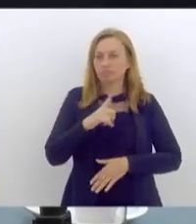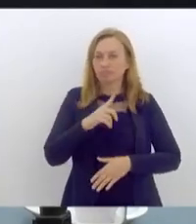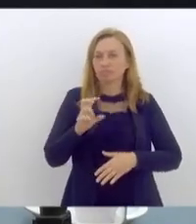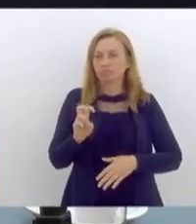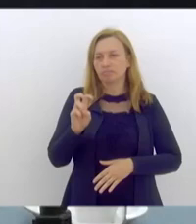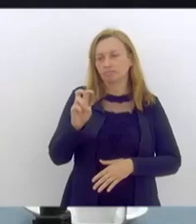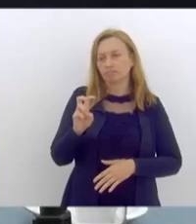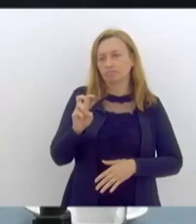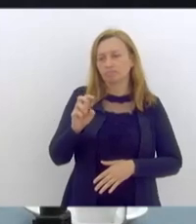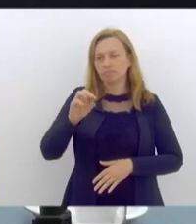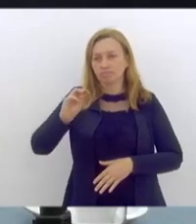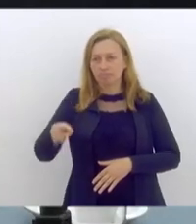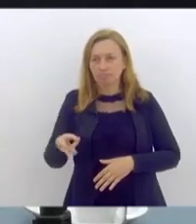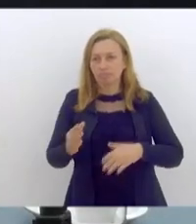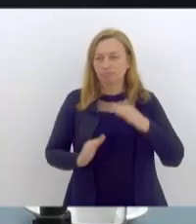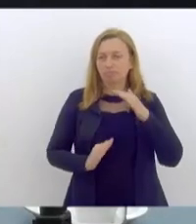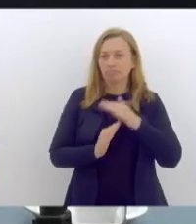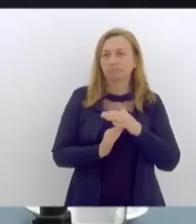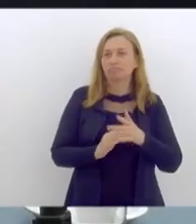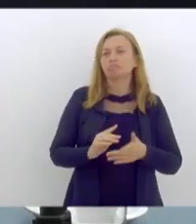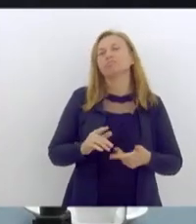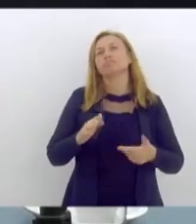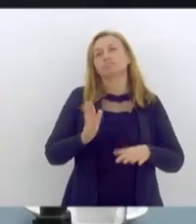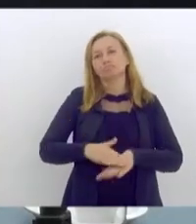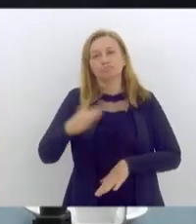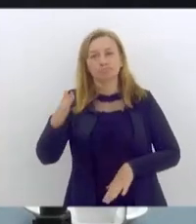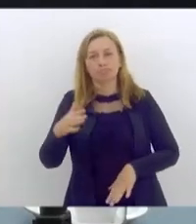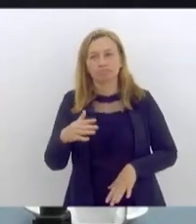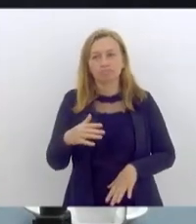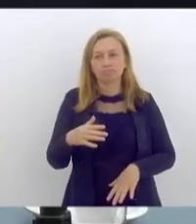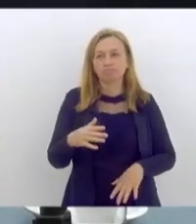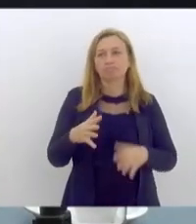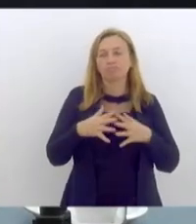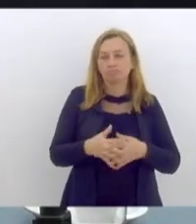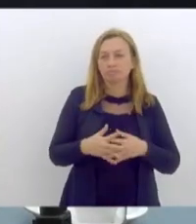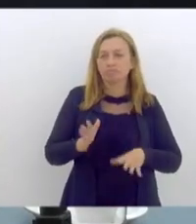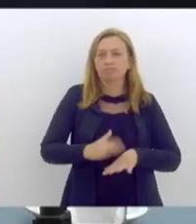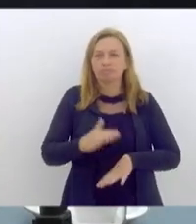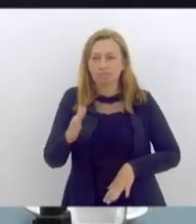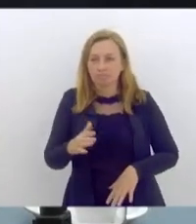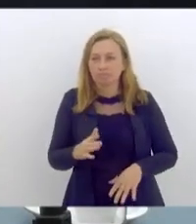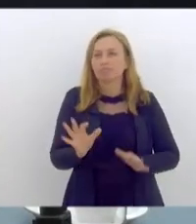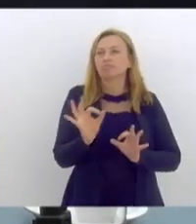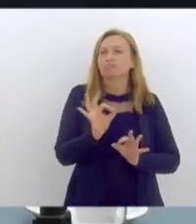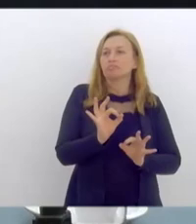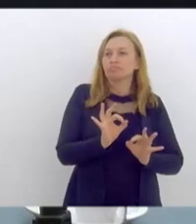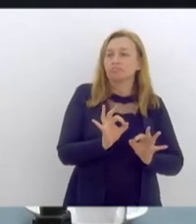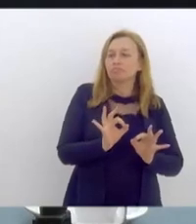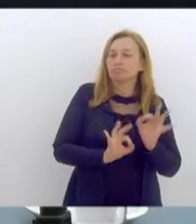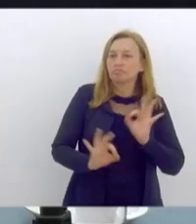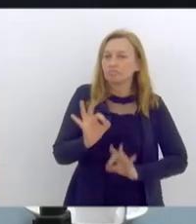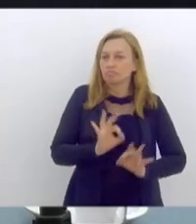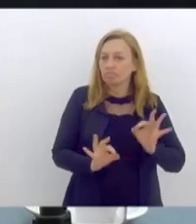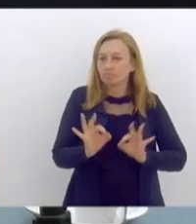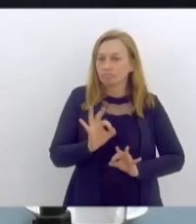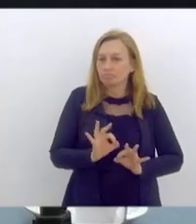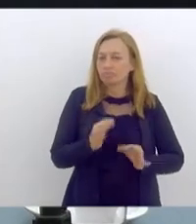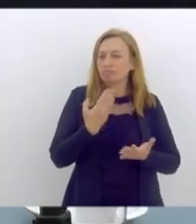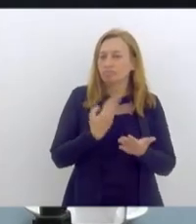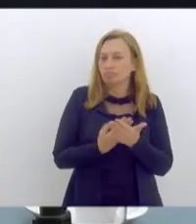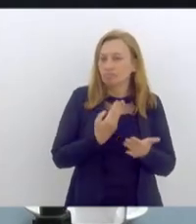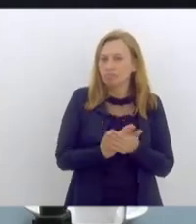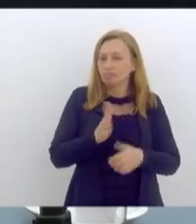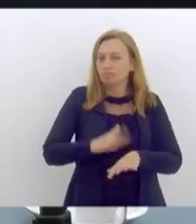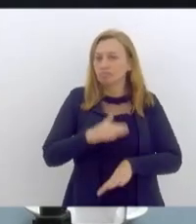5 milhões e para além de 5 milhões como né é uma complexidade maior são projetos né que demandam aí mais estudo